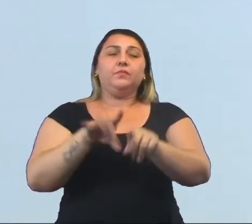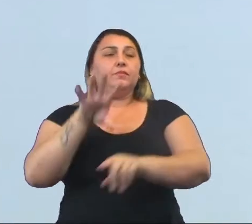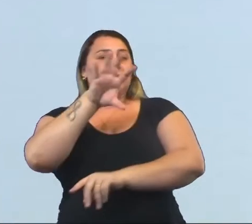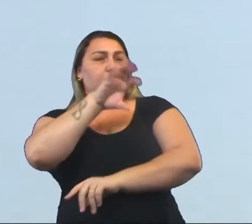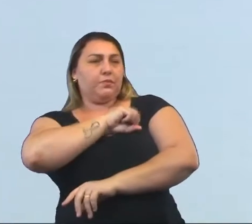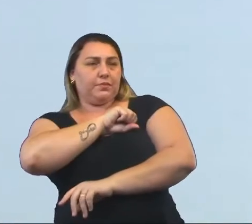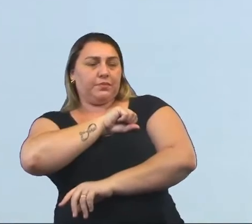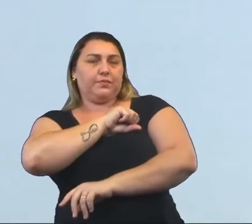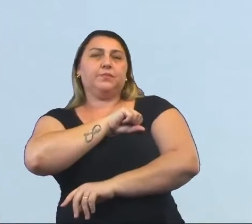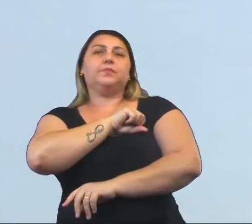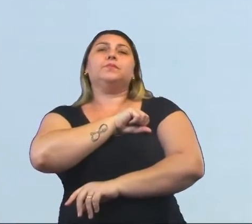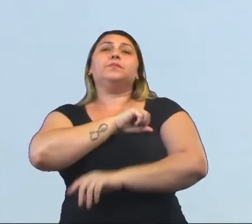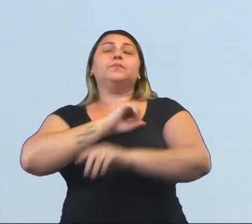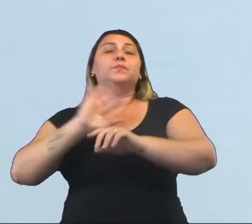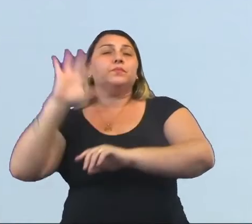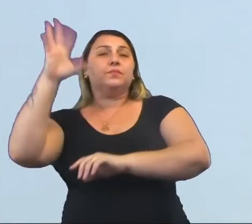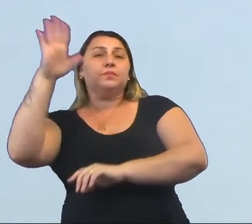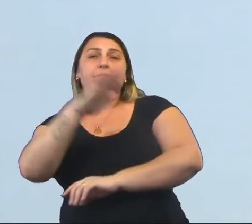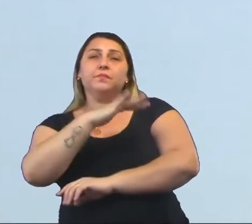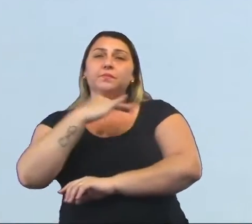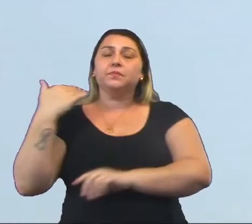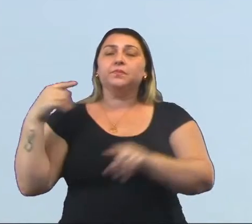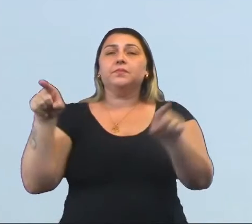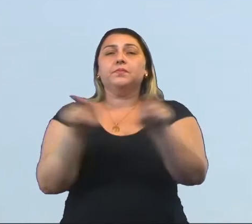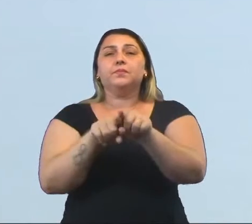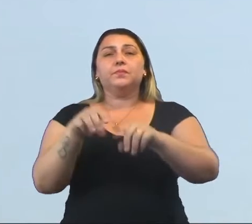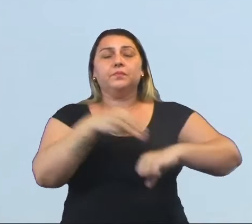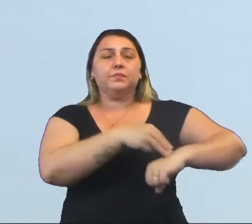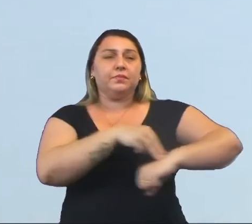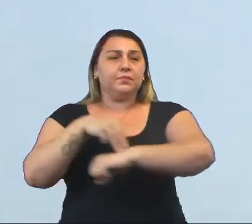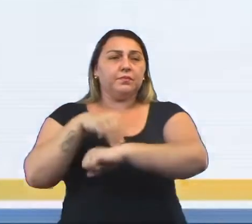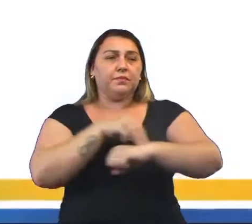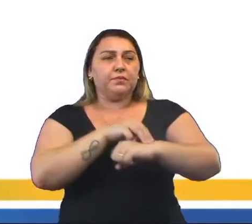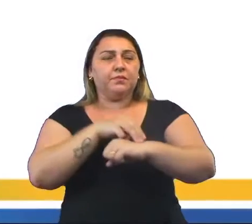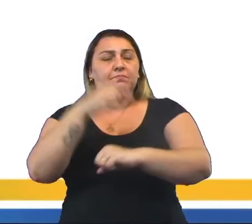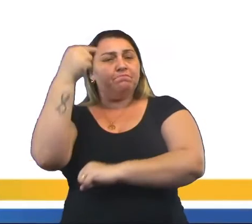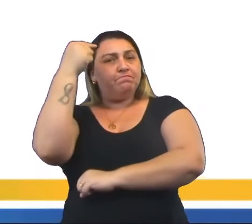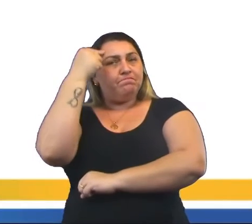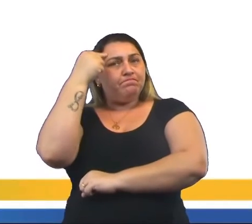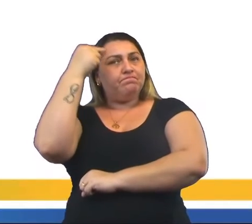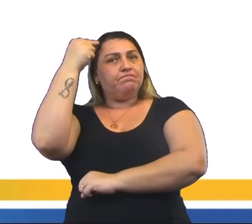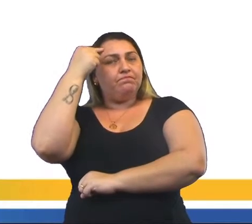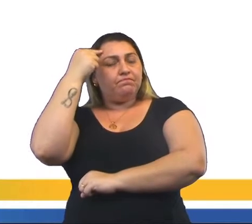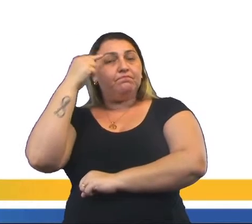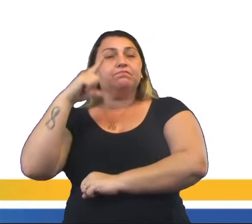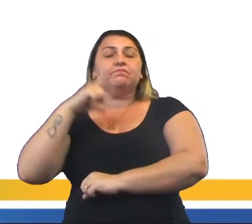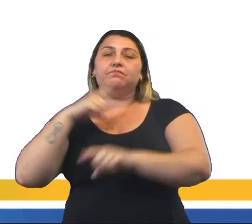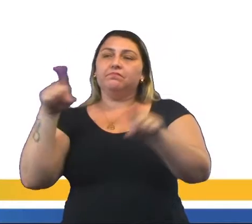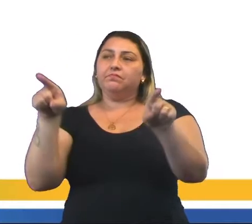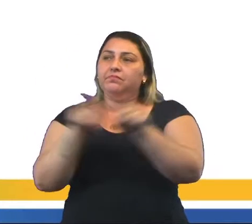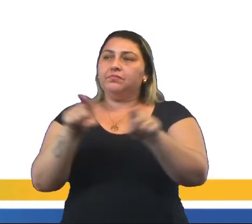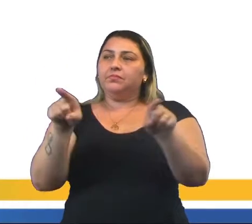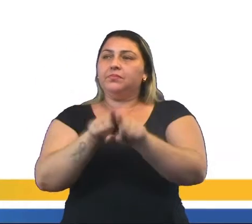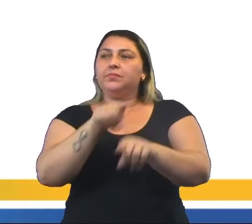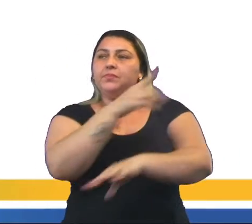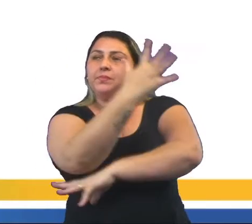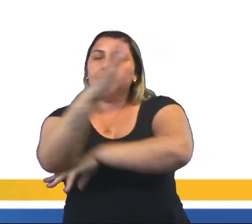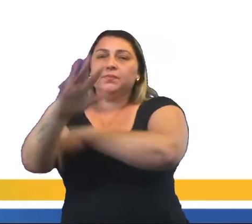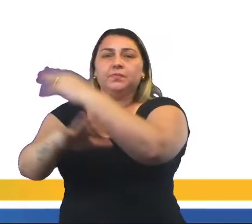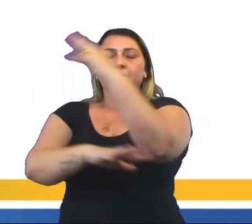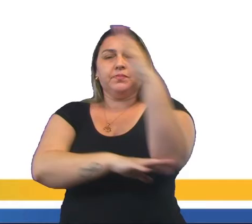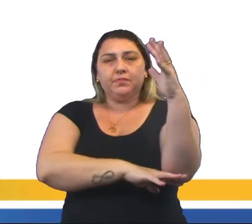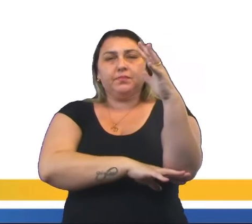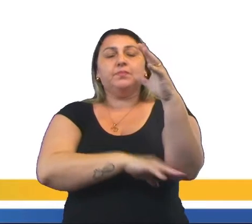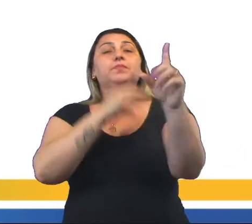amor, idealização até da morte, nos momentos de maior pessimismo. Nós temos também o culto à natureza e o